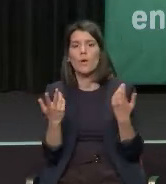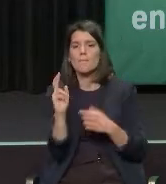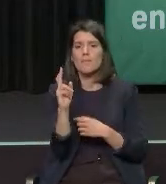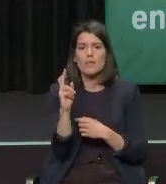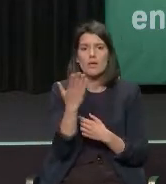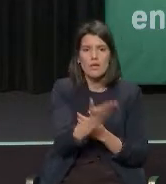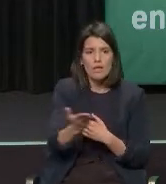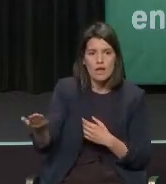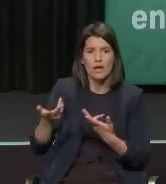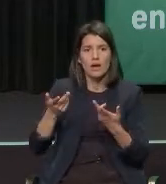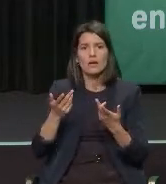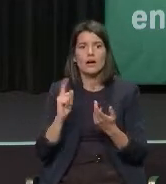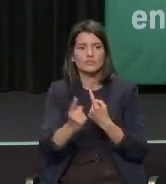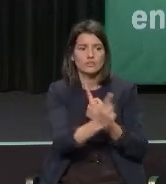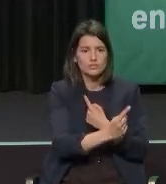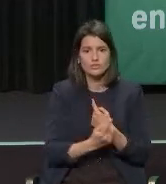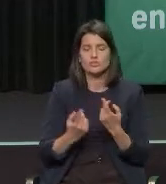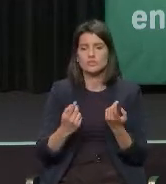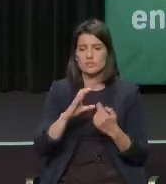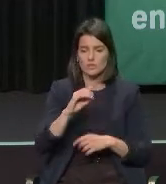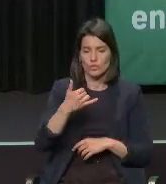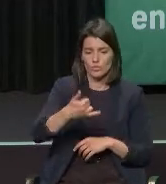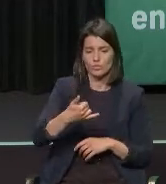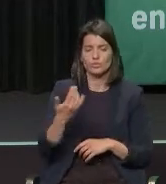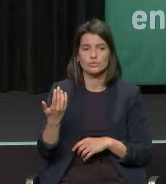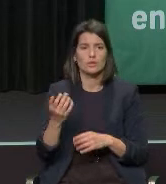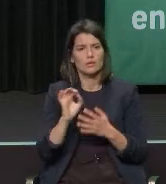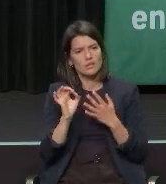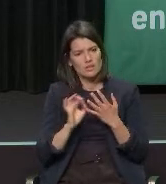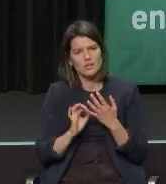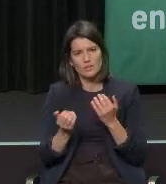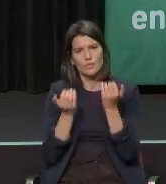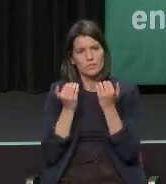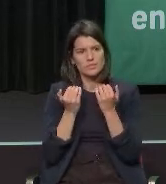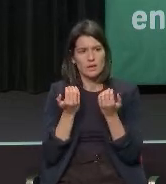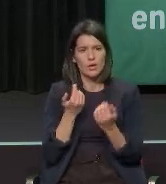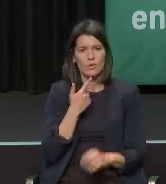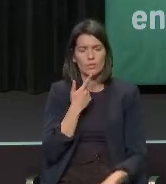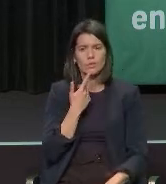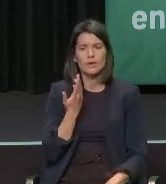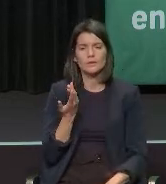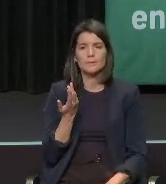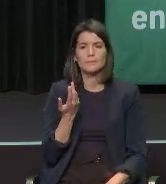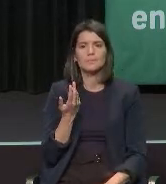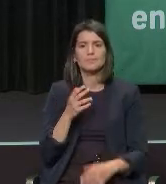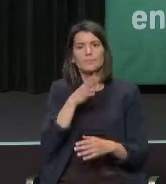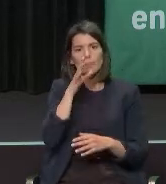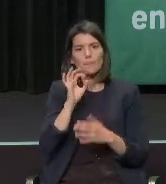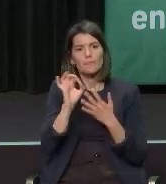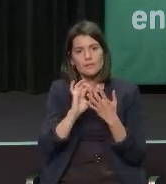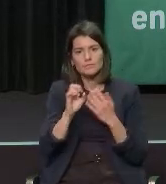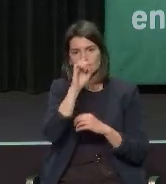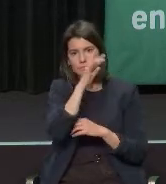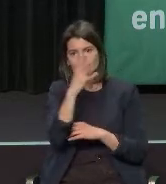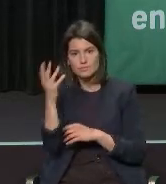existem disponíveis por cada uma das espécies, o carbono, portanto, uma série de informação que descreve os povoamentos florestais, o